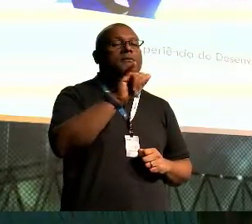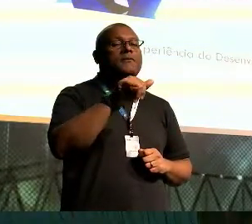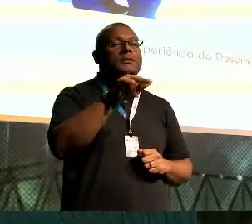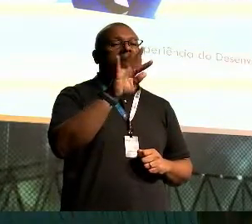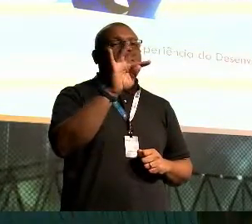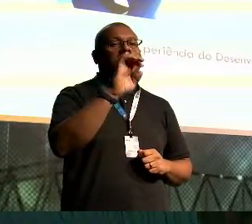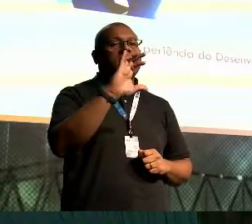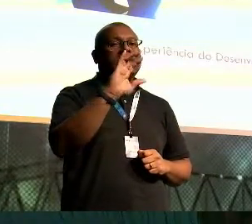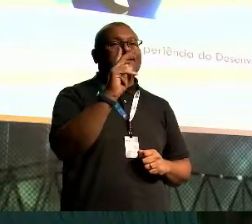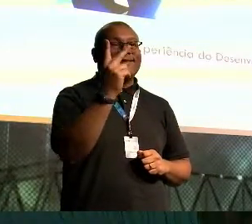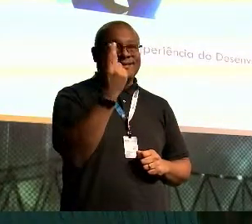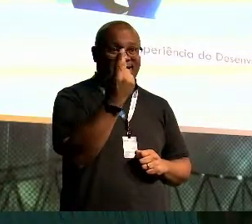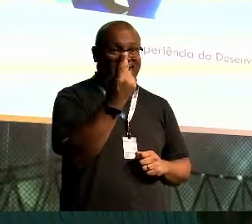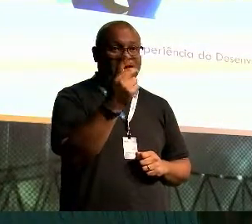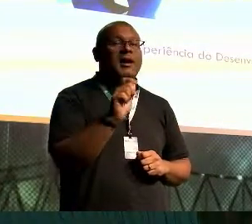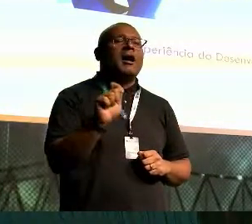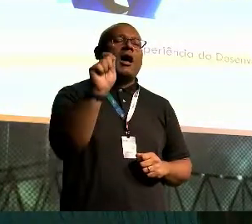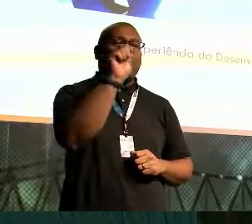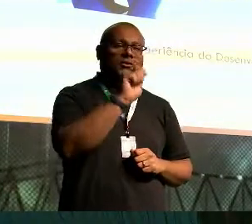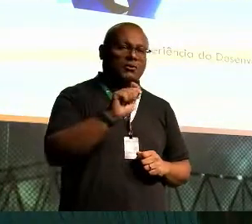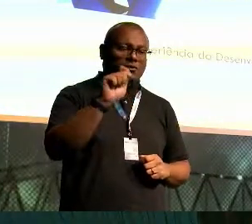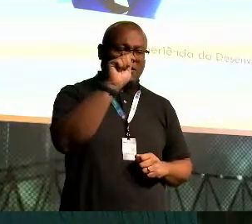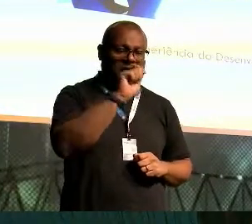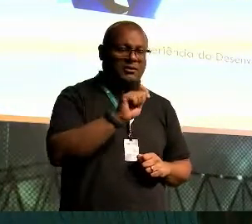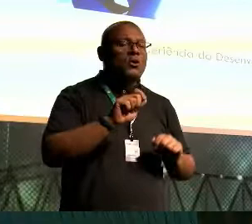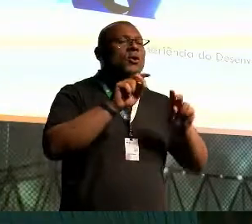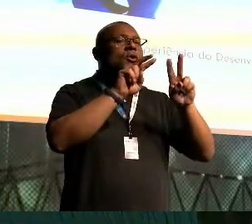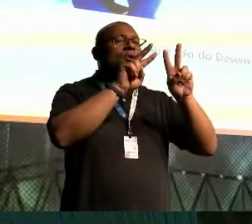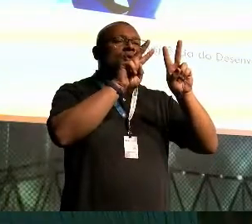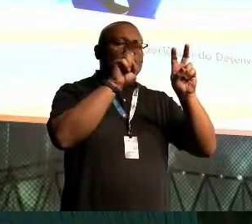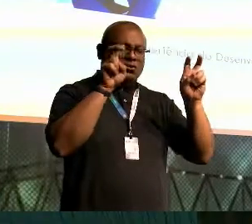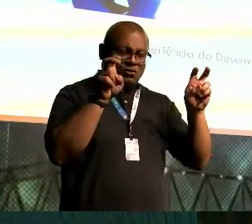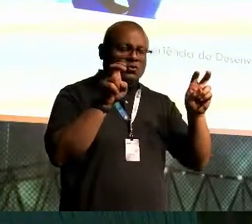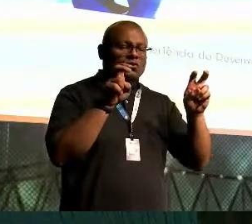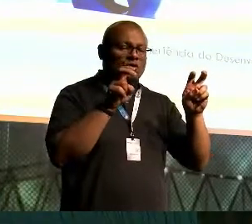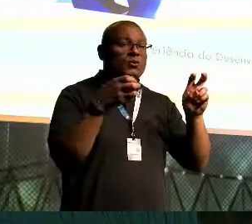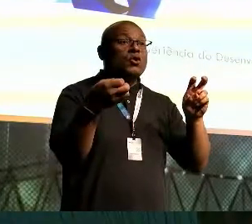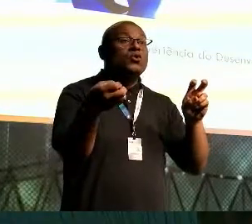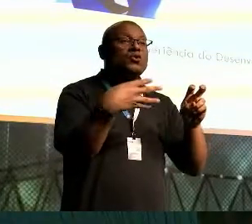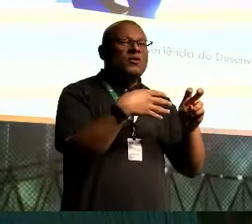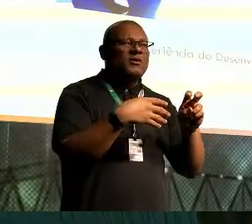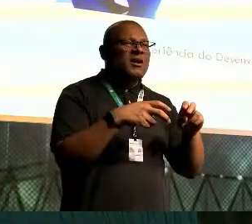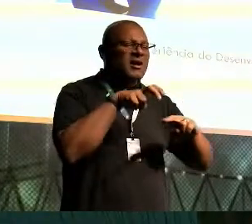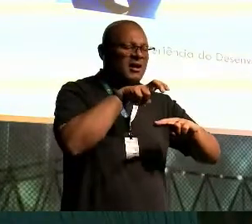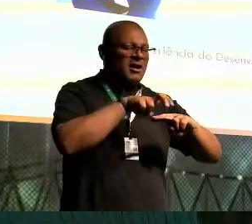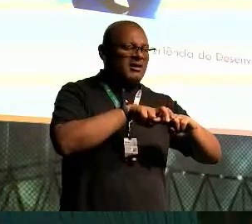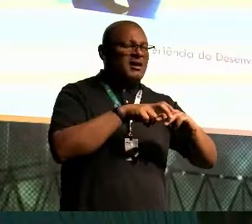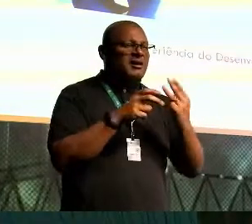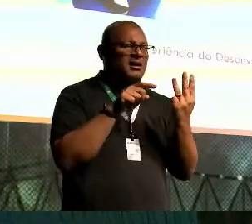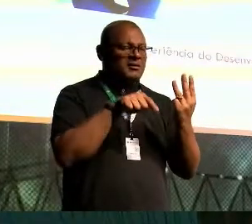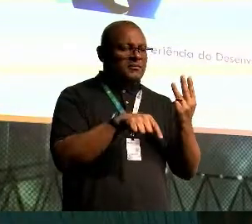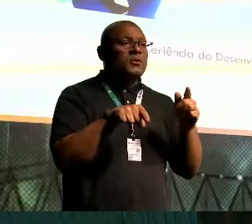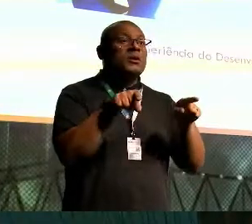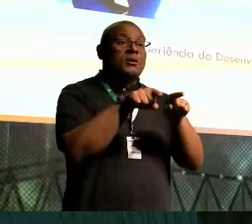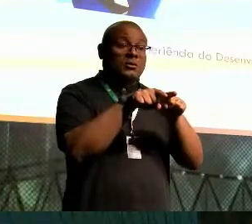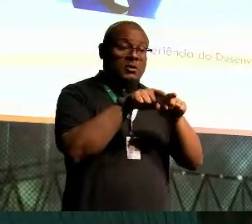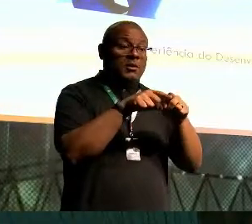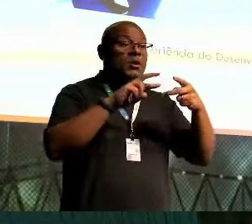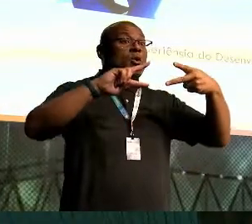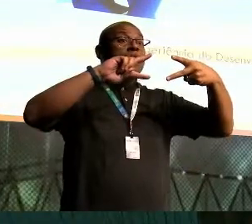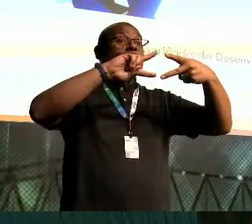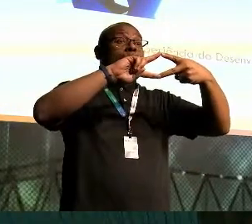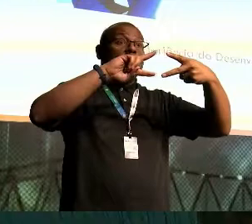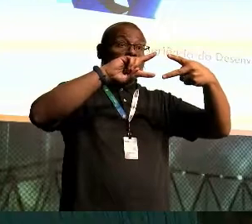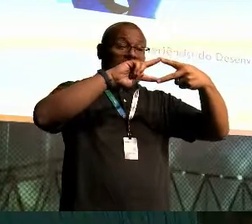Open Finance, a cadeira 2.3, já vou falar um pouquinho todos esses nomes, o que é. Também cuido do portal Open Banking Brasil e